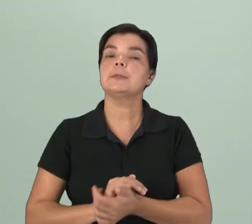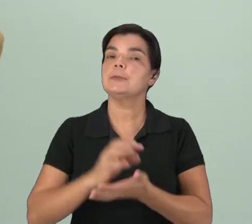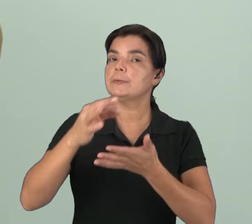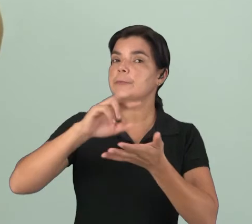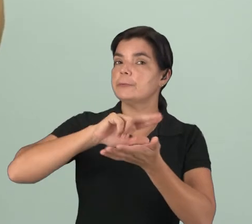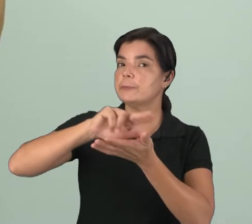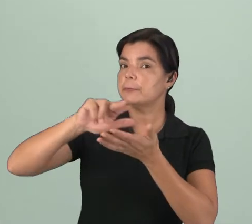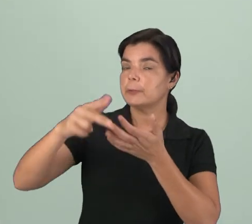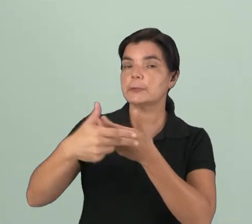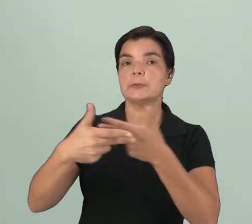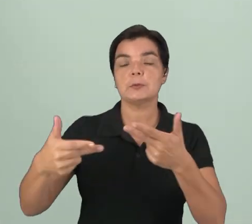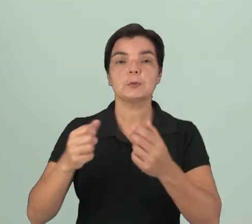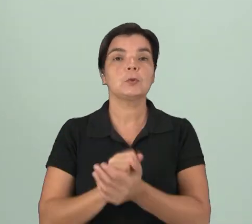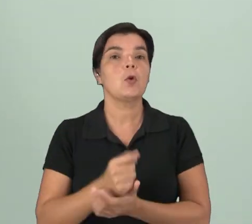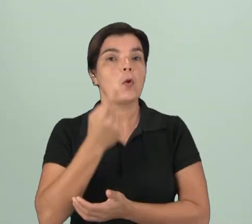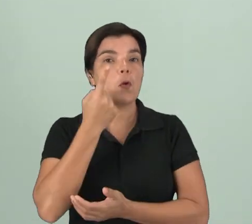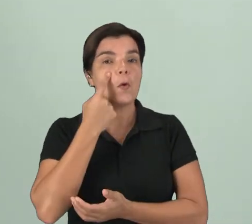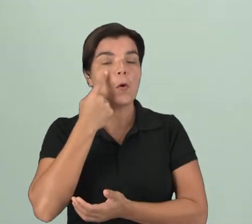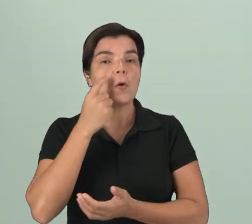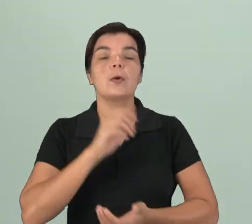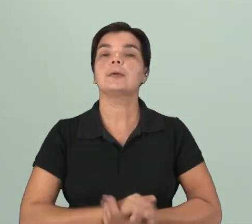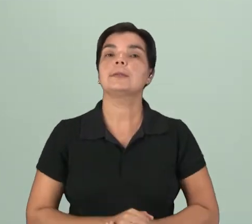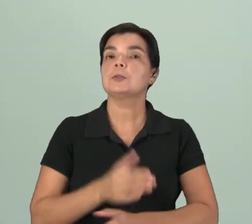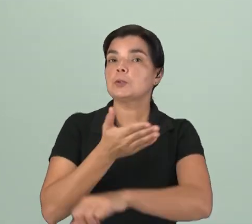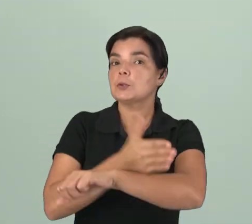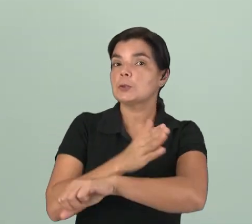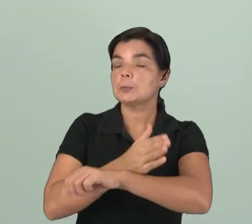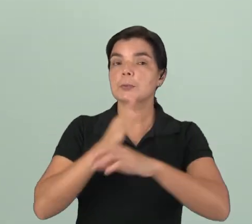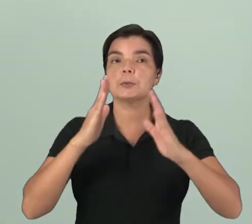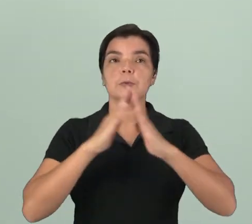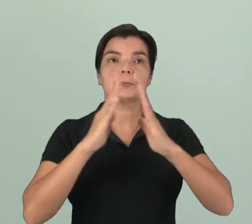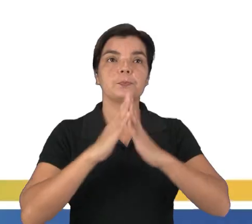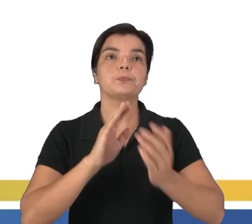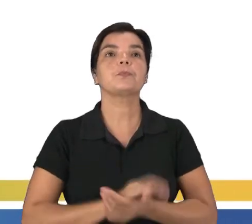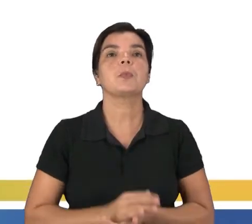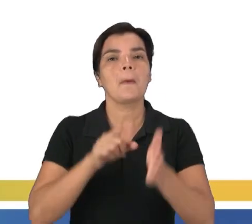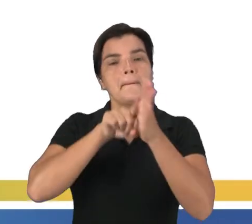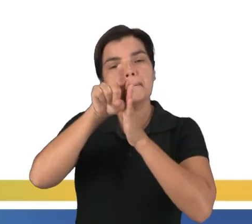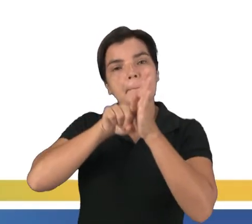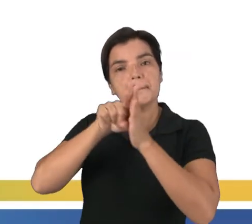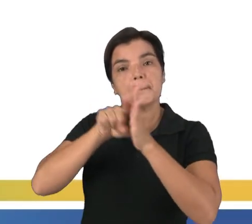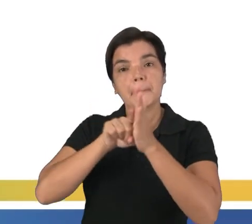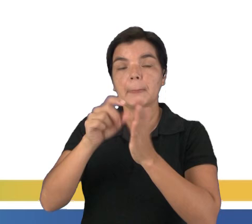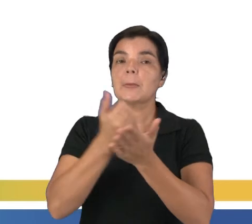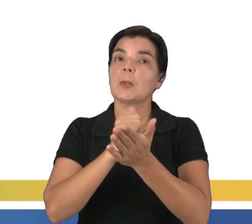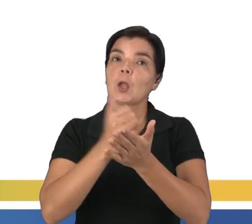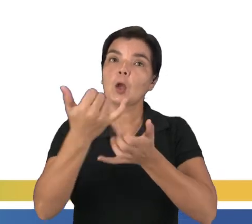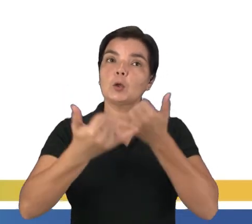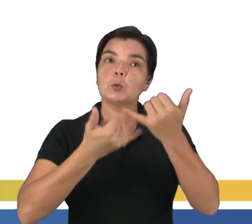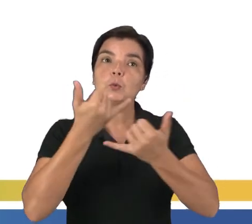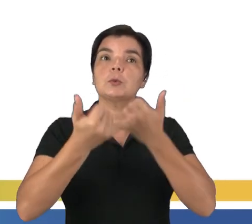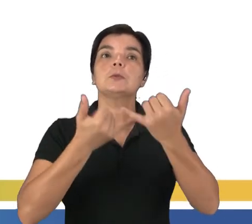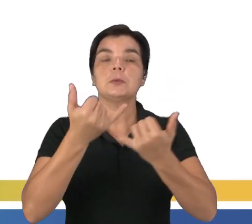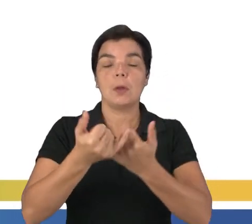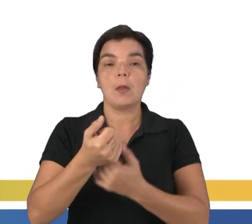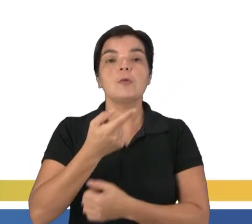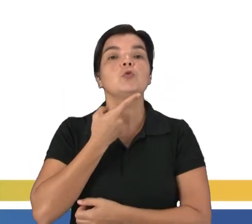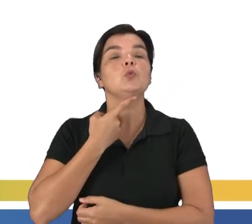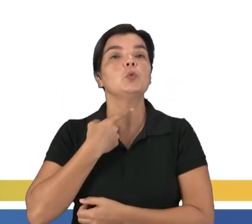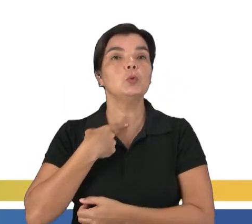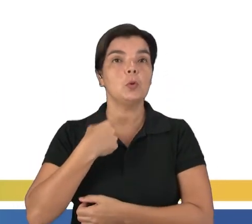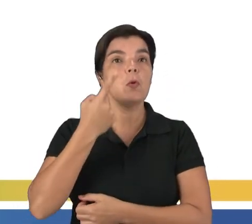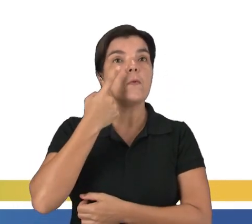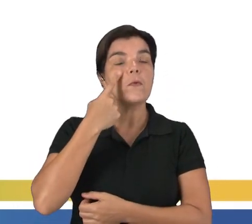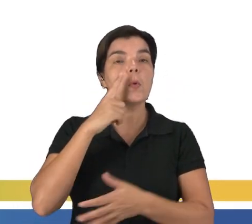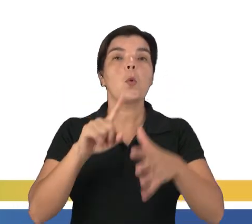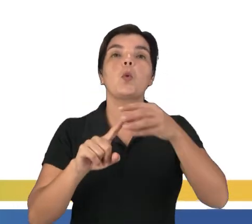mais. E aí a gente vai ver agora o nosso praticando em casa. Vamos lá. Pesquise um jogo eletrônico de seu